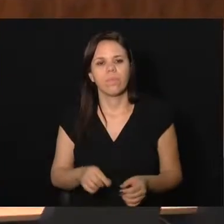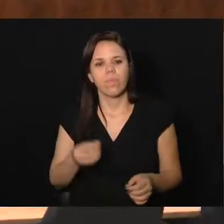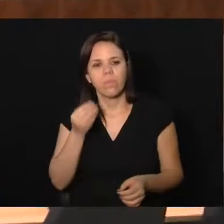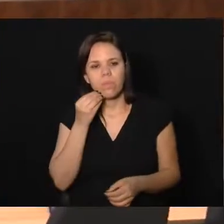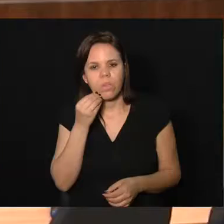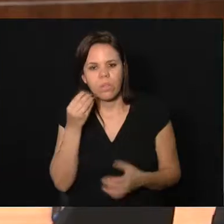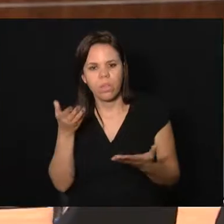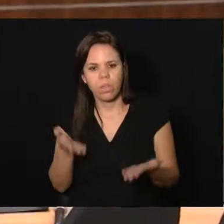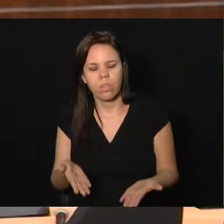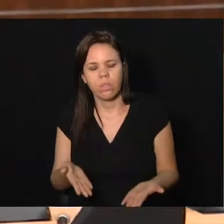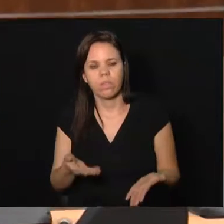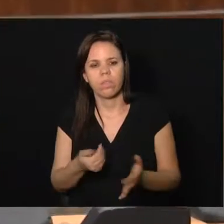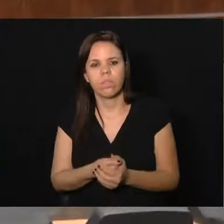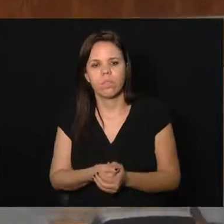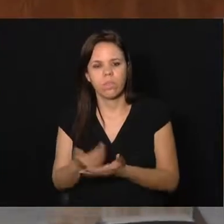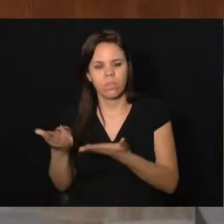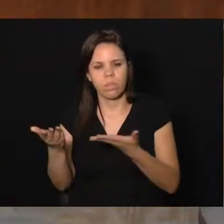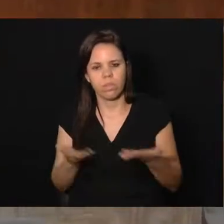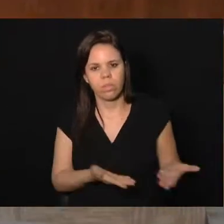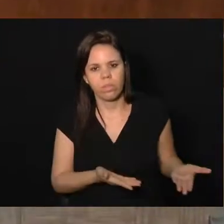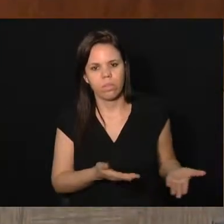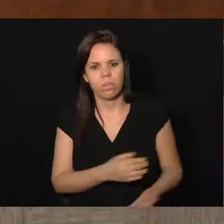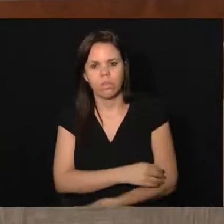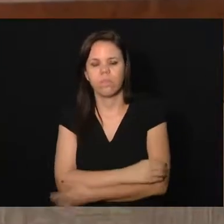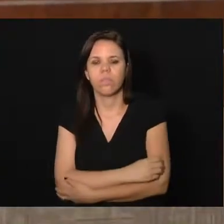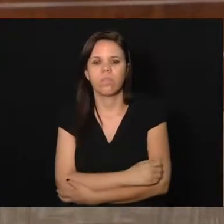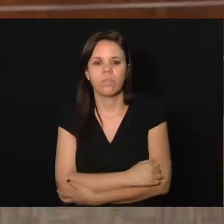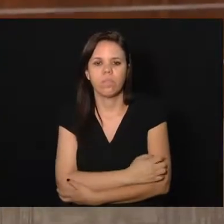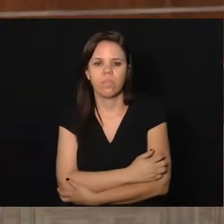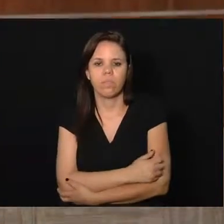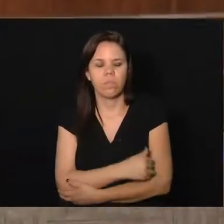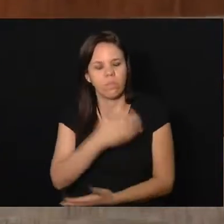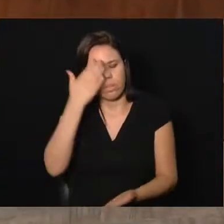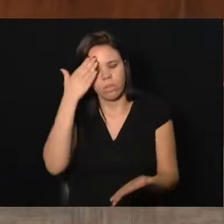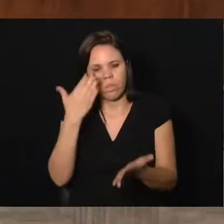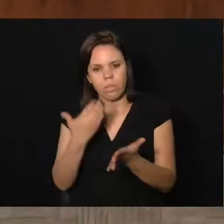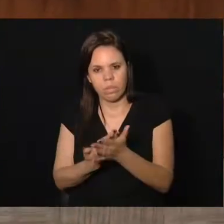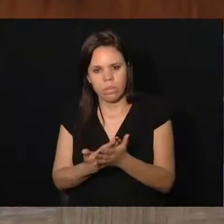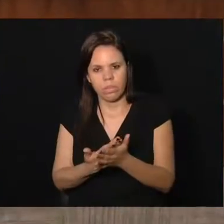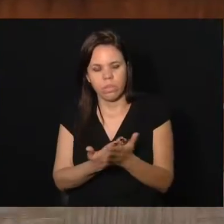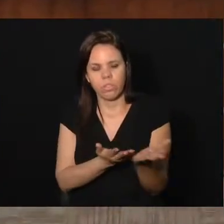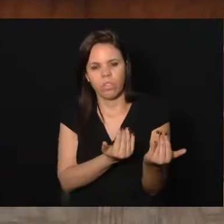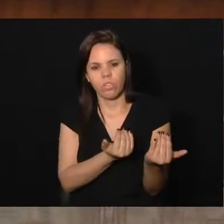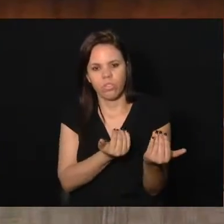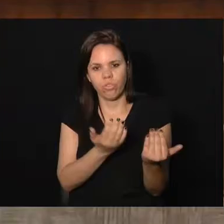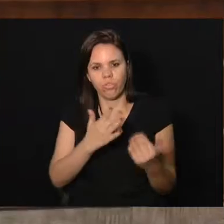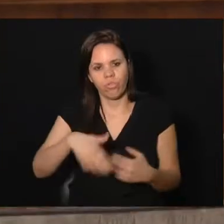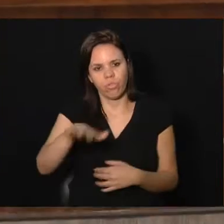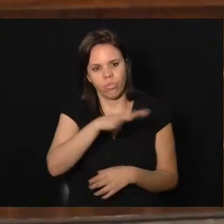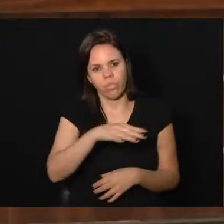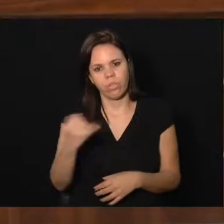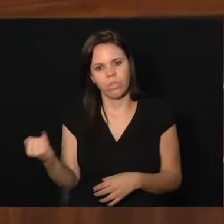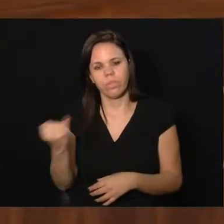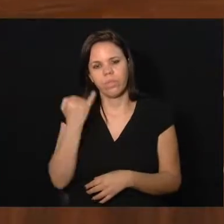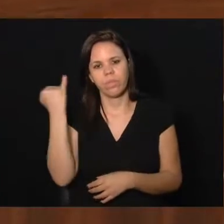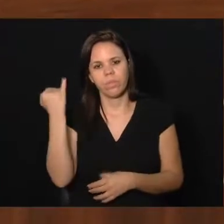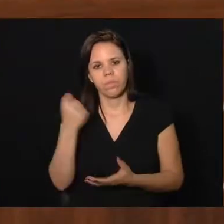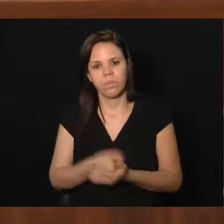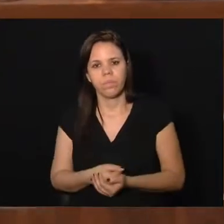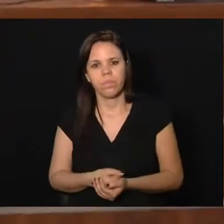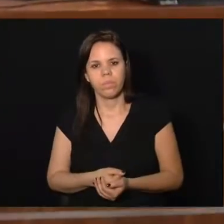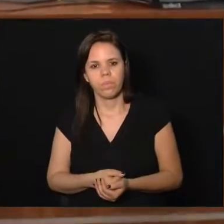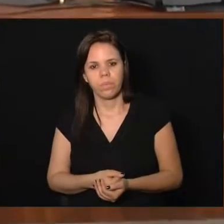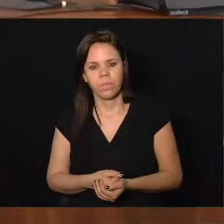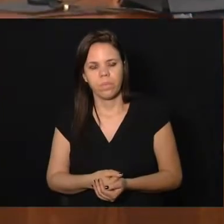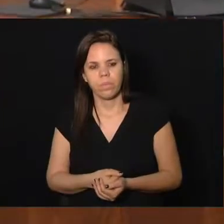oportunidade, a disponibilidade em nos receber. Eu acredito que para os jovens isso é muito importante, né?